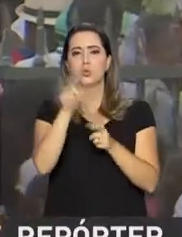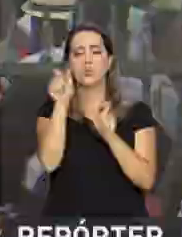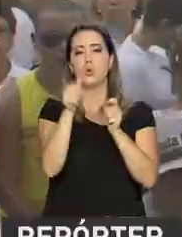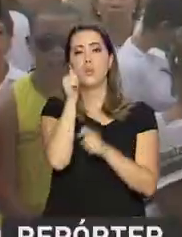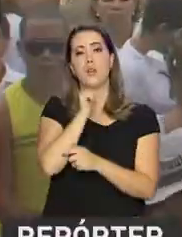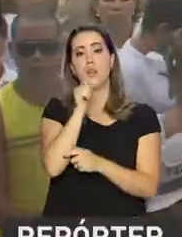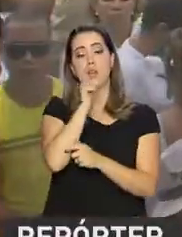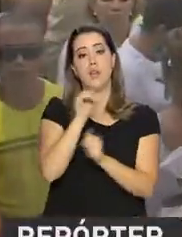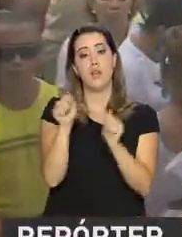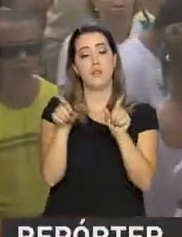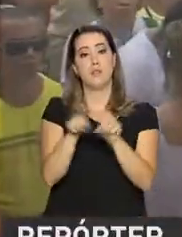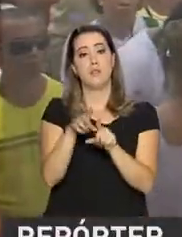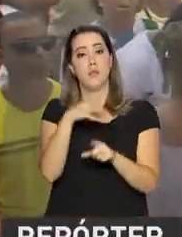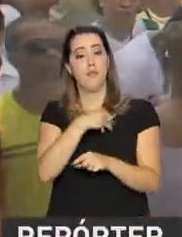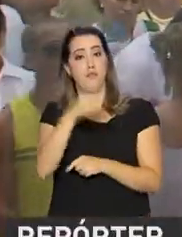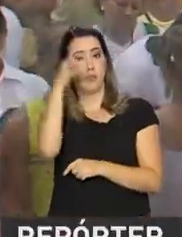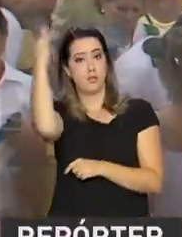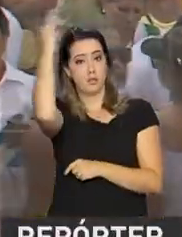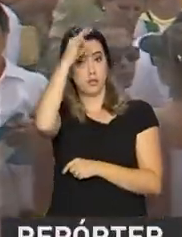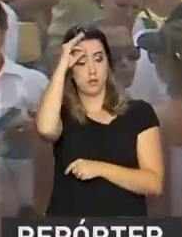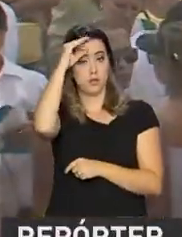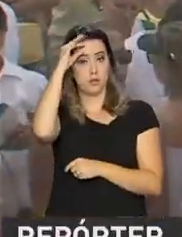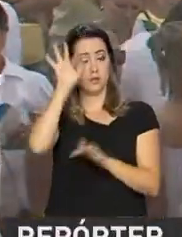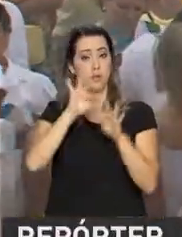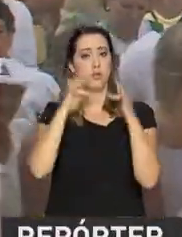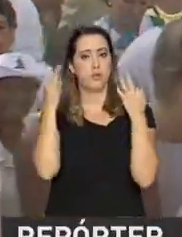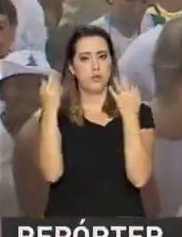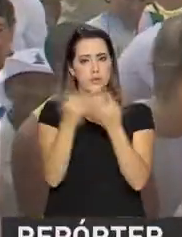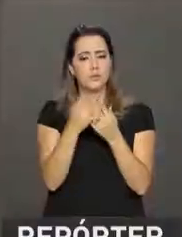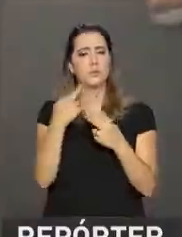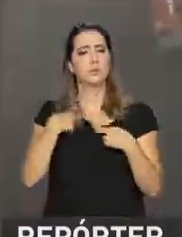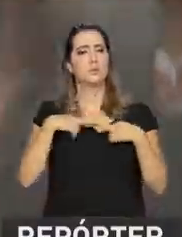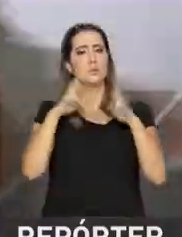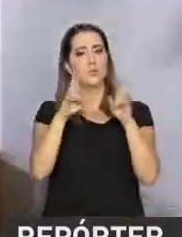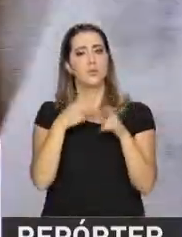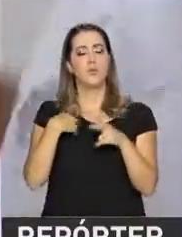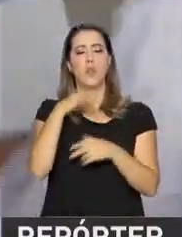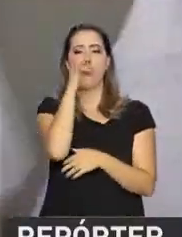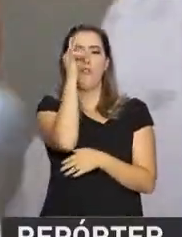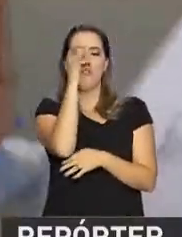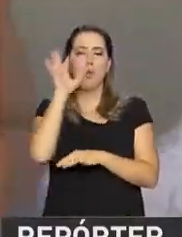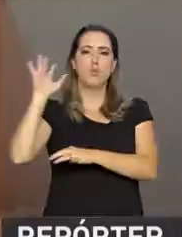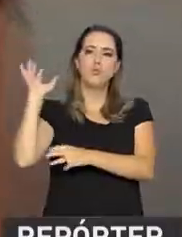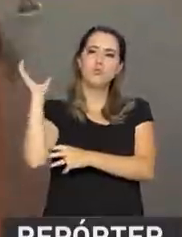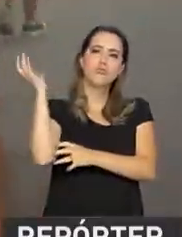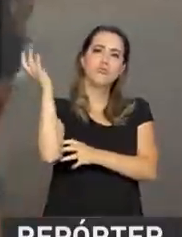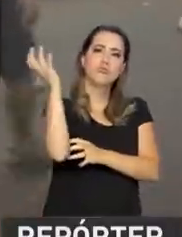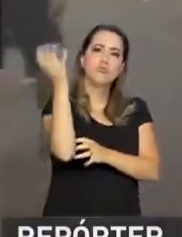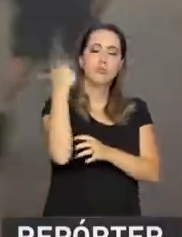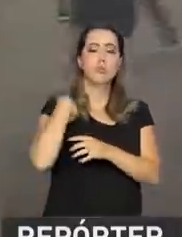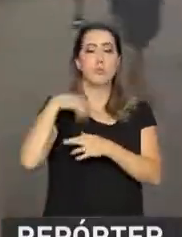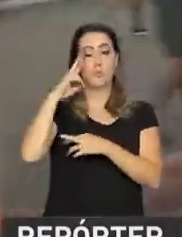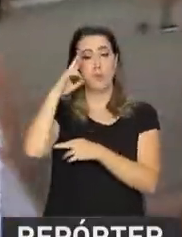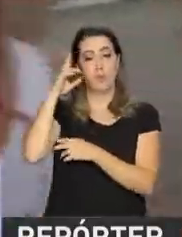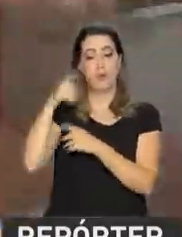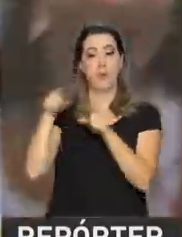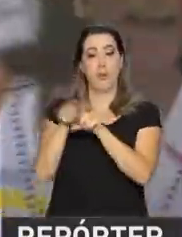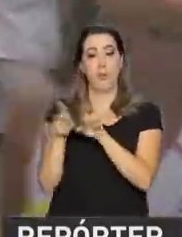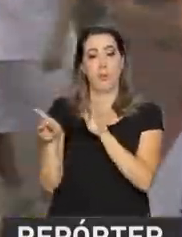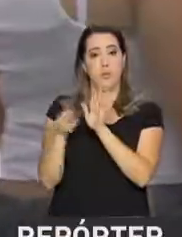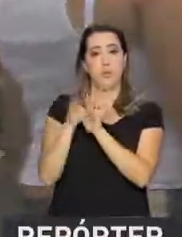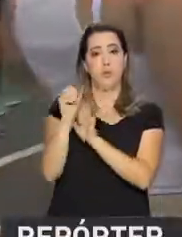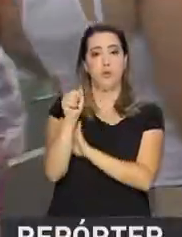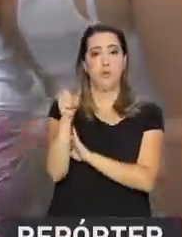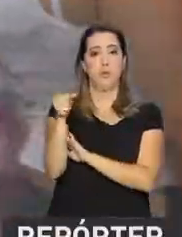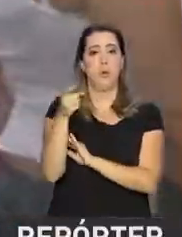missão familiar e religiosa elas usam flores e água de cheiro reverenciam o orixá oxalá e abençoou os